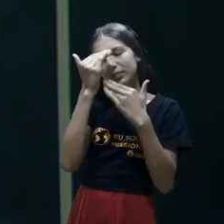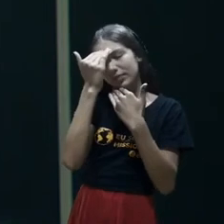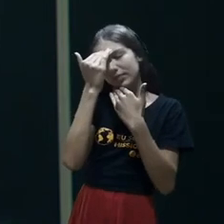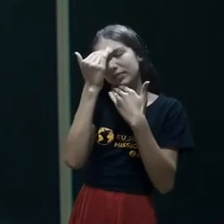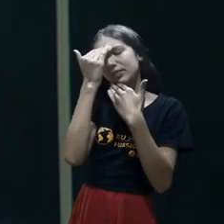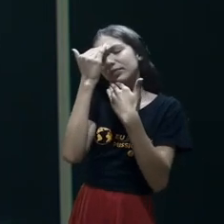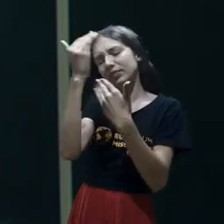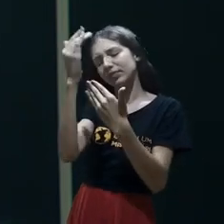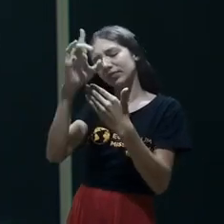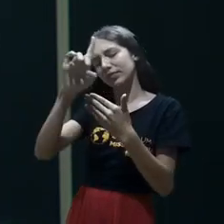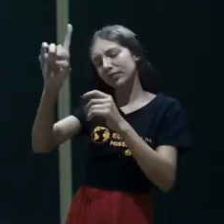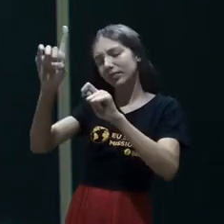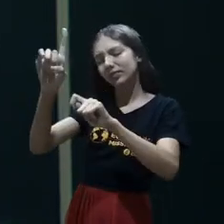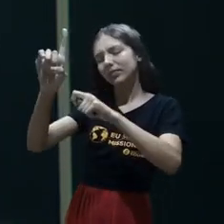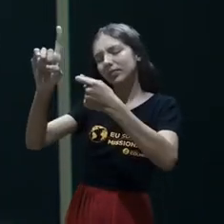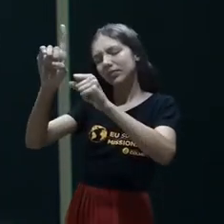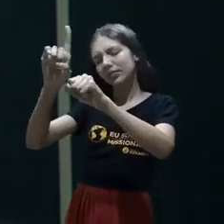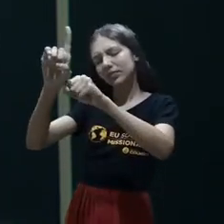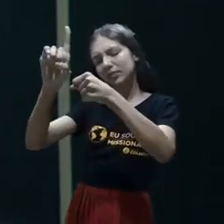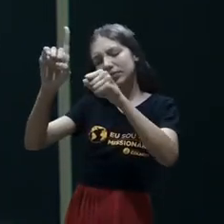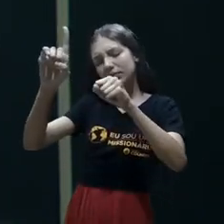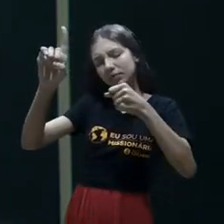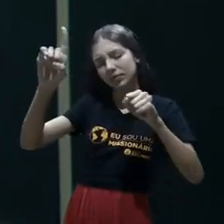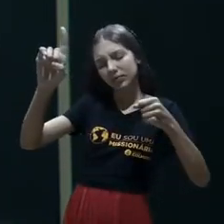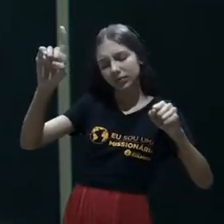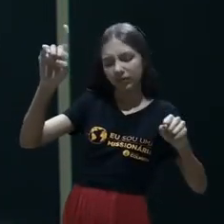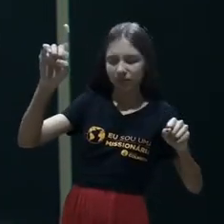na grandeza do teu nome, do teu poder.